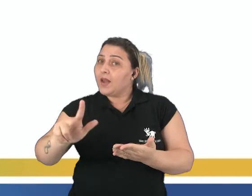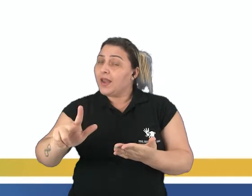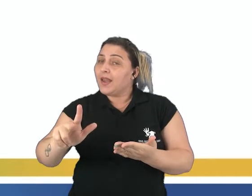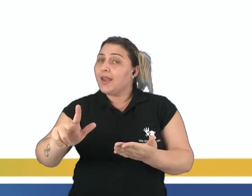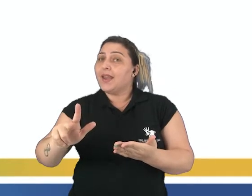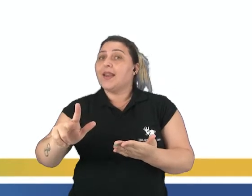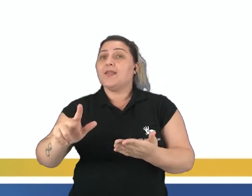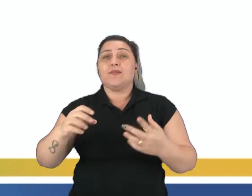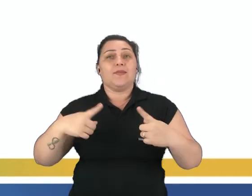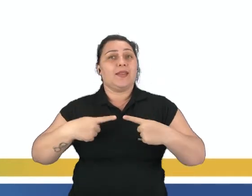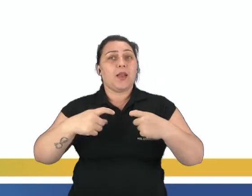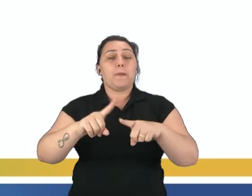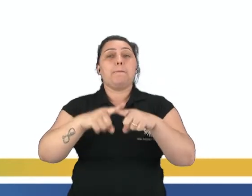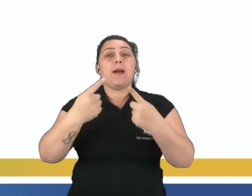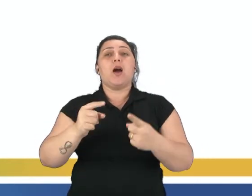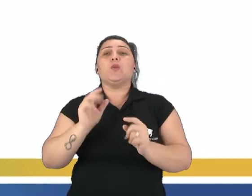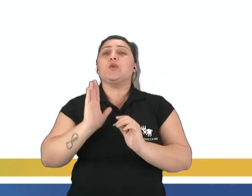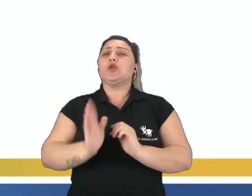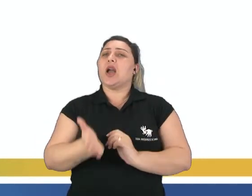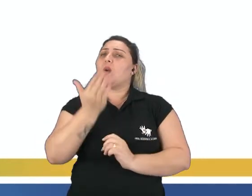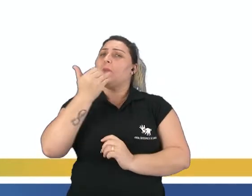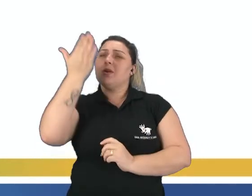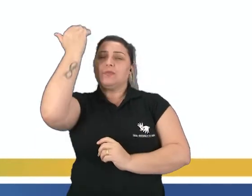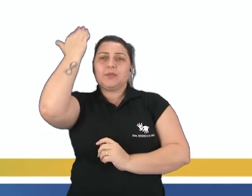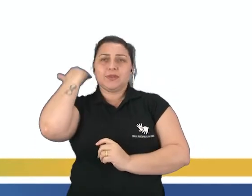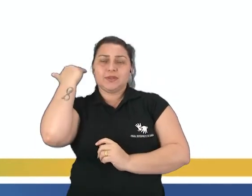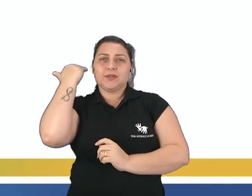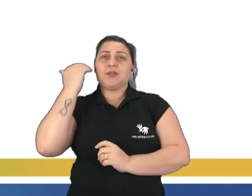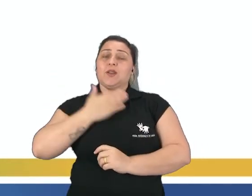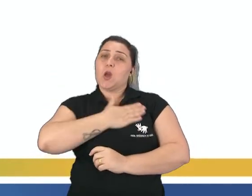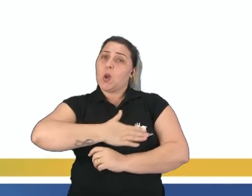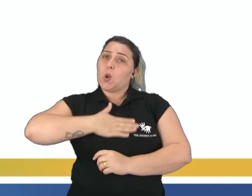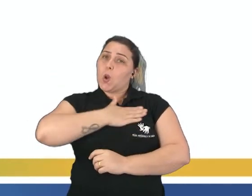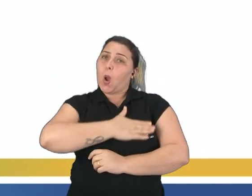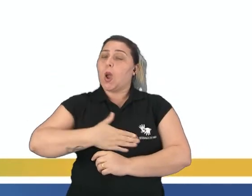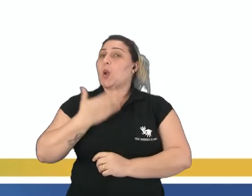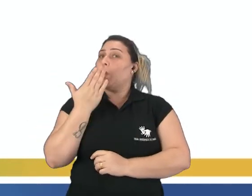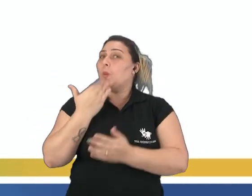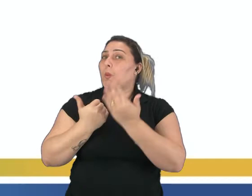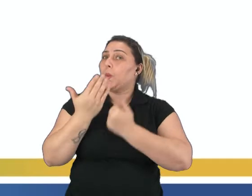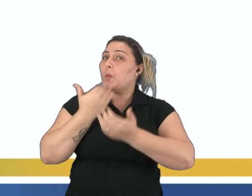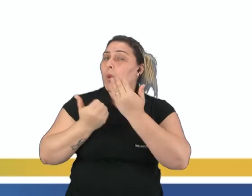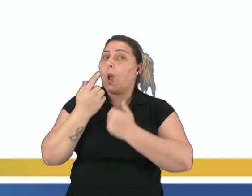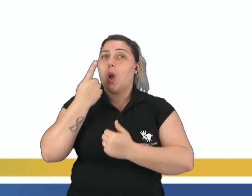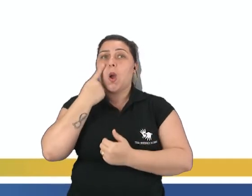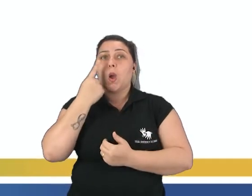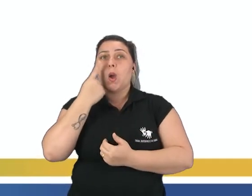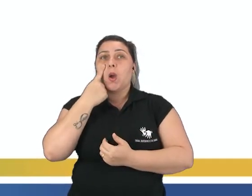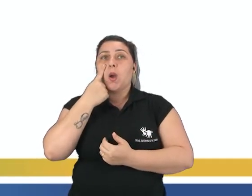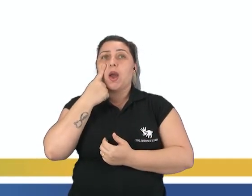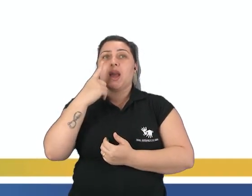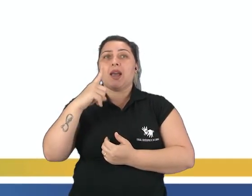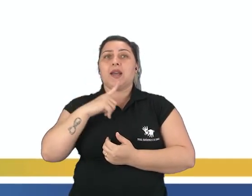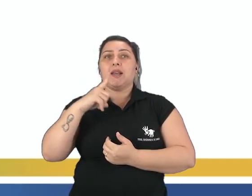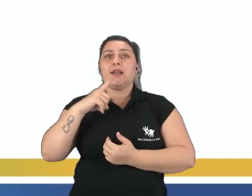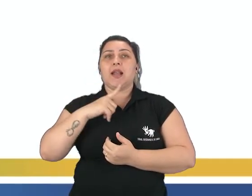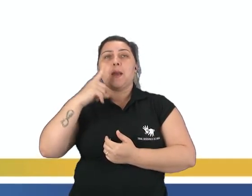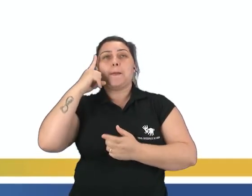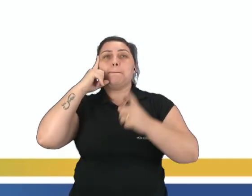Não é das batalhas, mas é do que ele comeu, ou seja, ele gosta muito de comer. Olha só o que ele tem na mão, o que ele